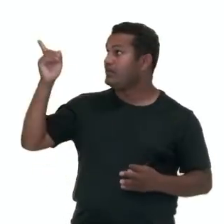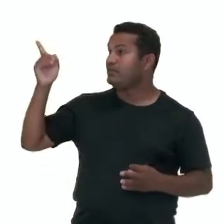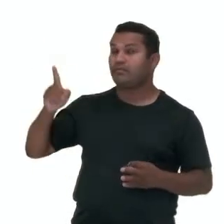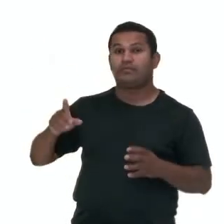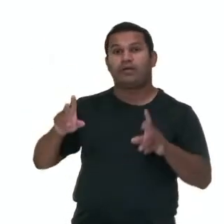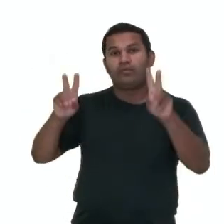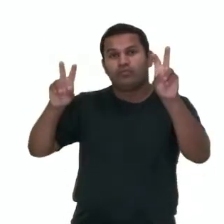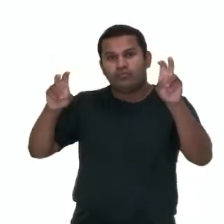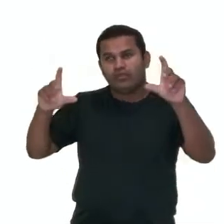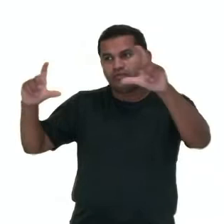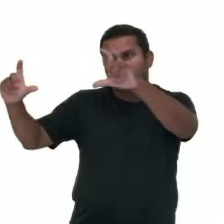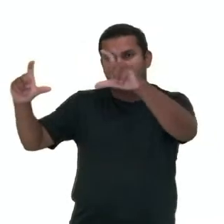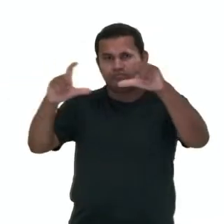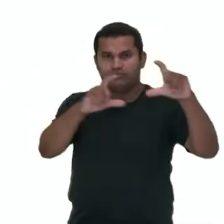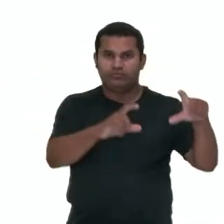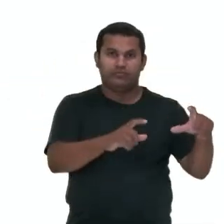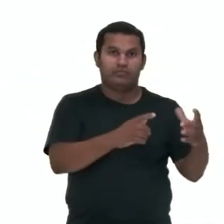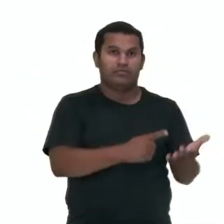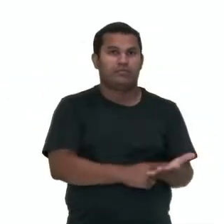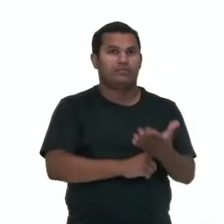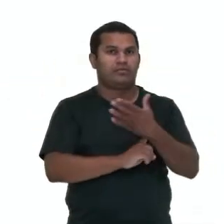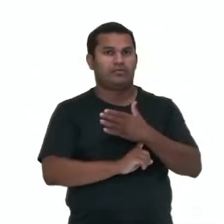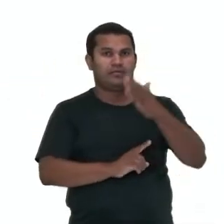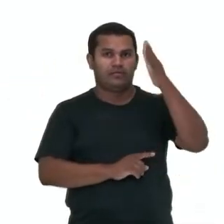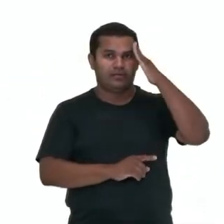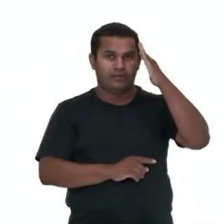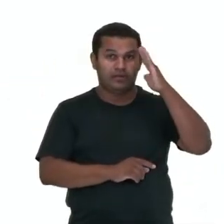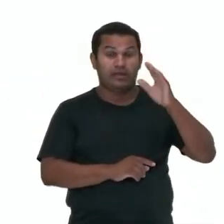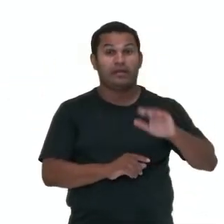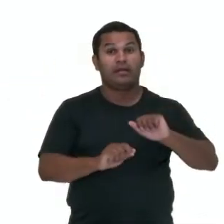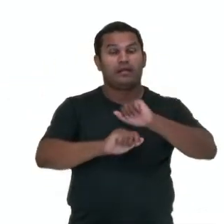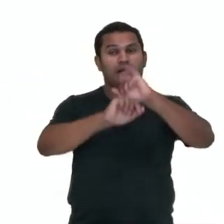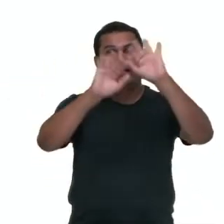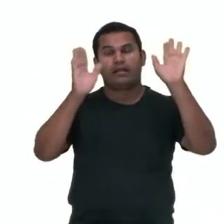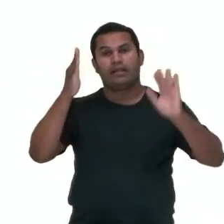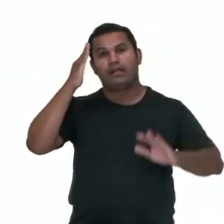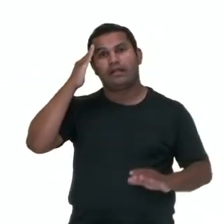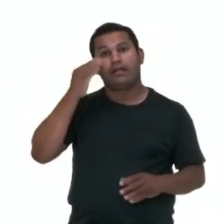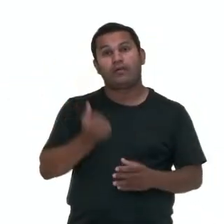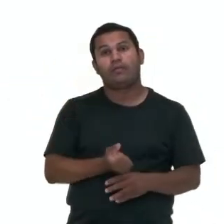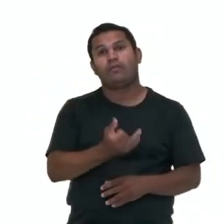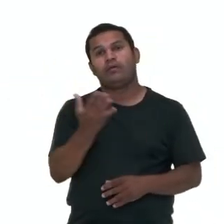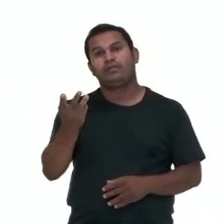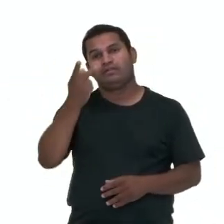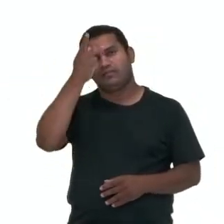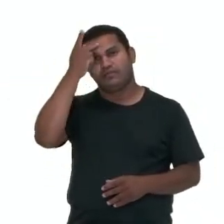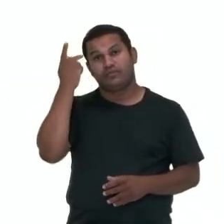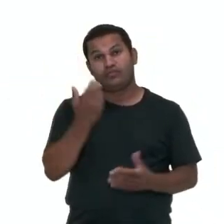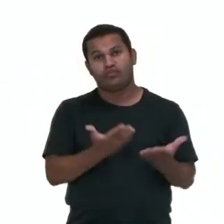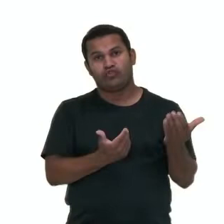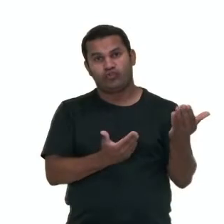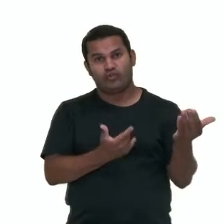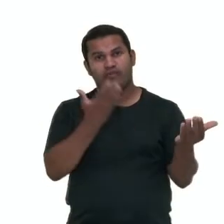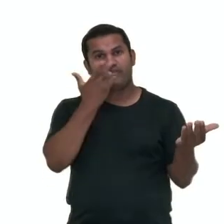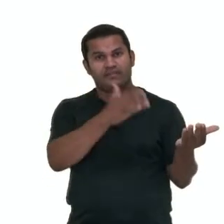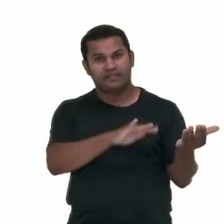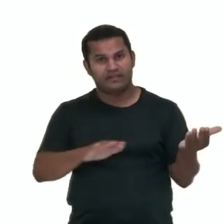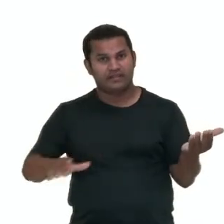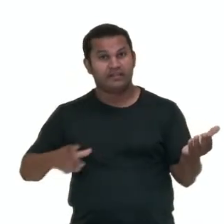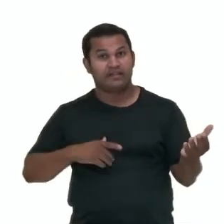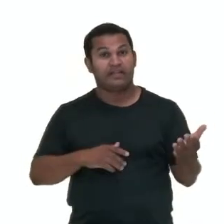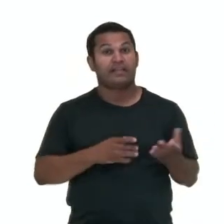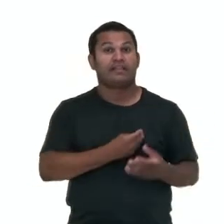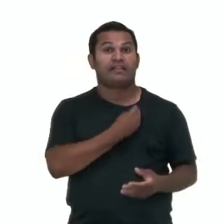abusivo do celular e da internet pode provocar na vida dos Adolescentes percebeu como o texto se estrutura